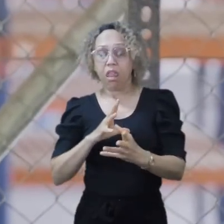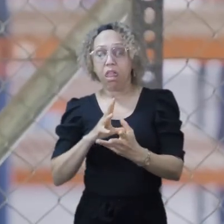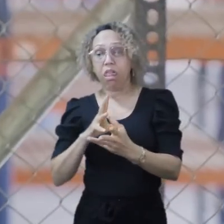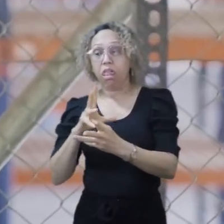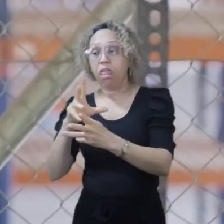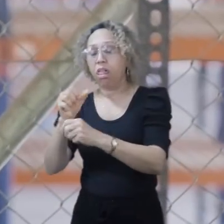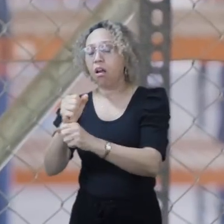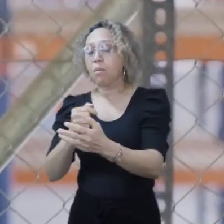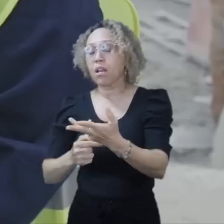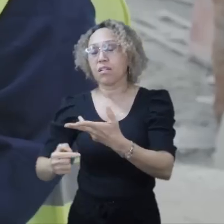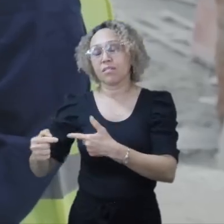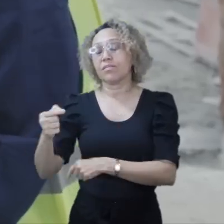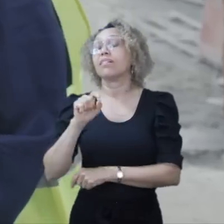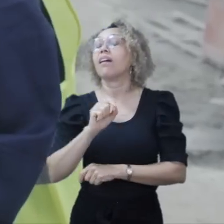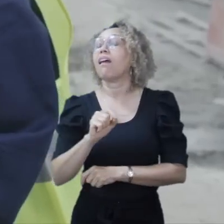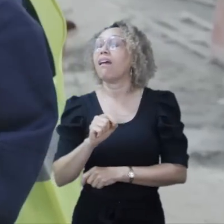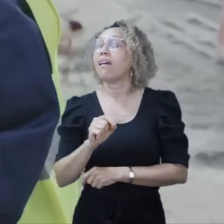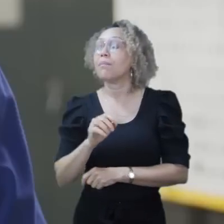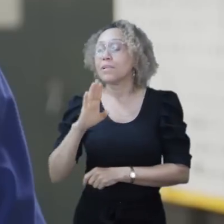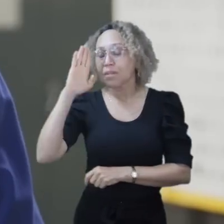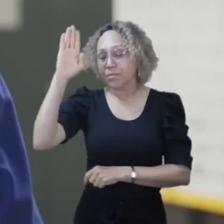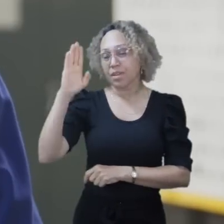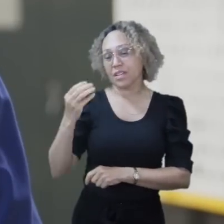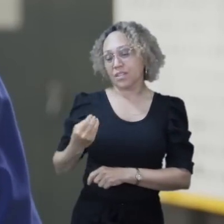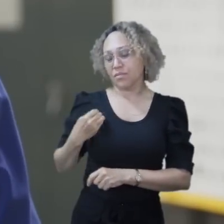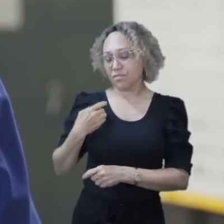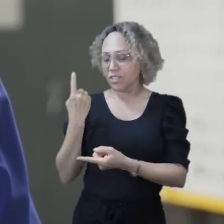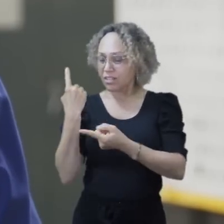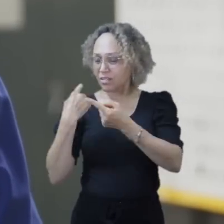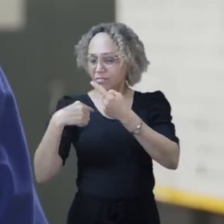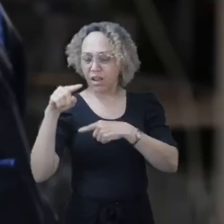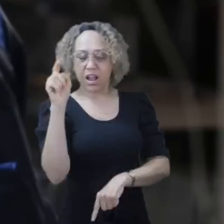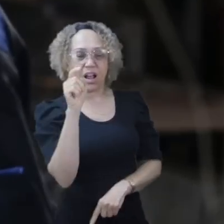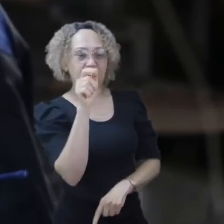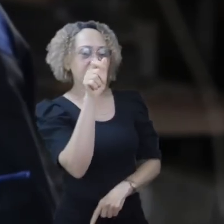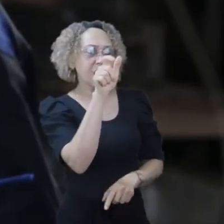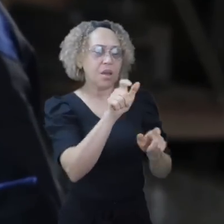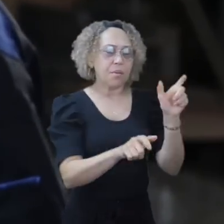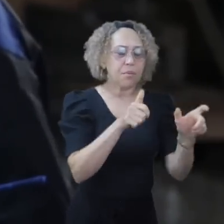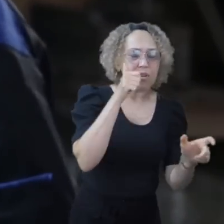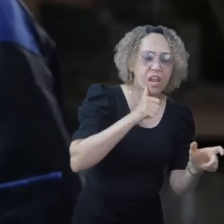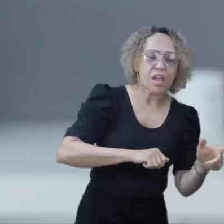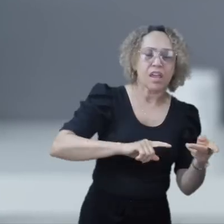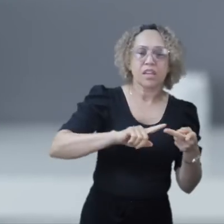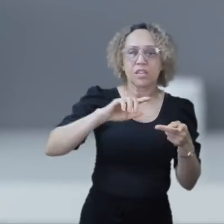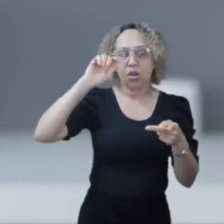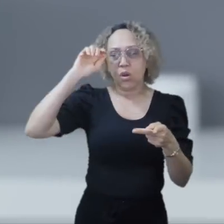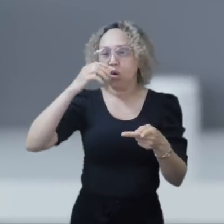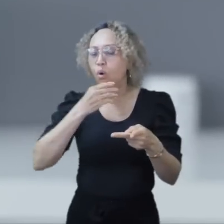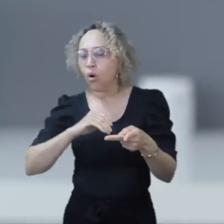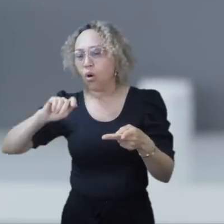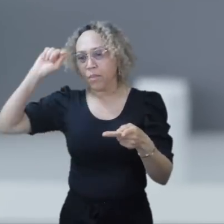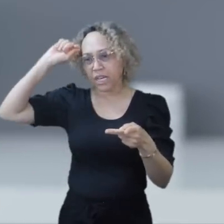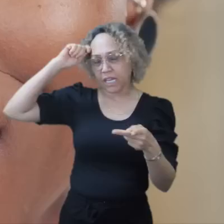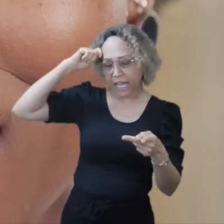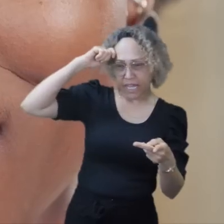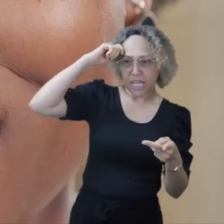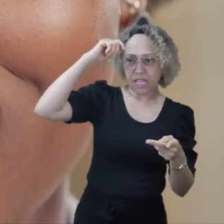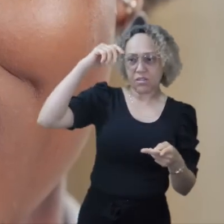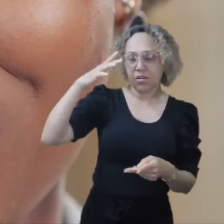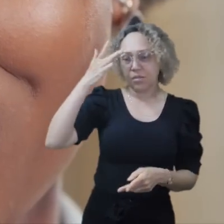vidas transformadas. São mulheres, homens, negros, nordestinos e trabalhadores que